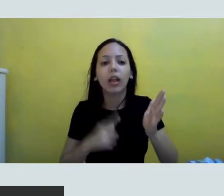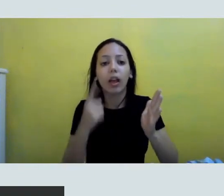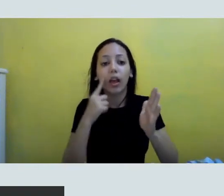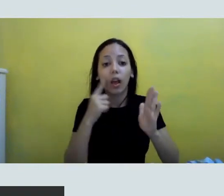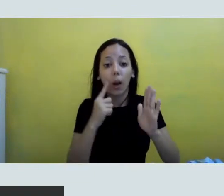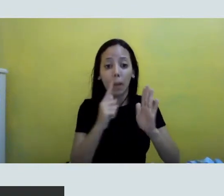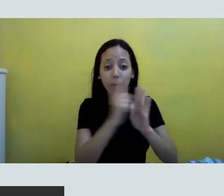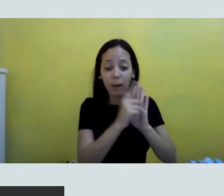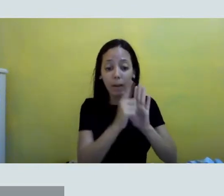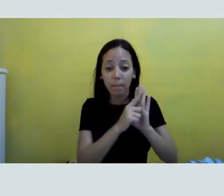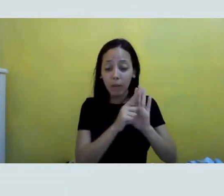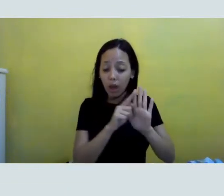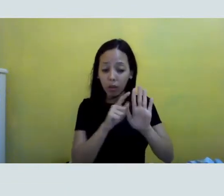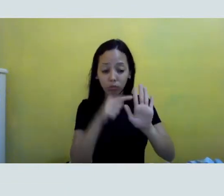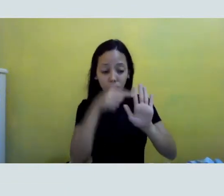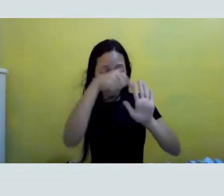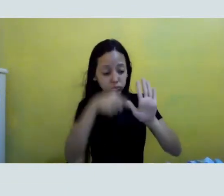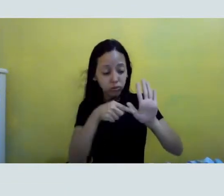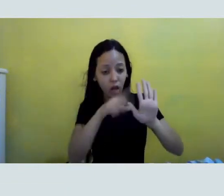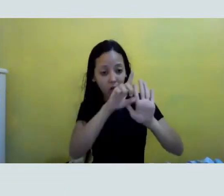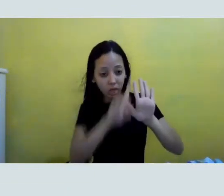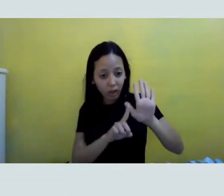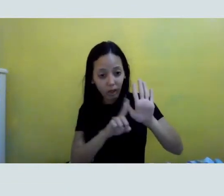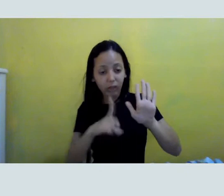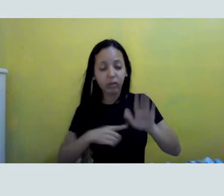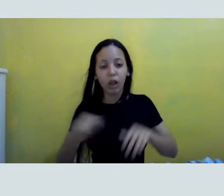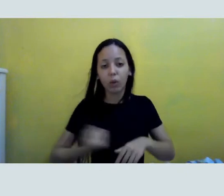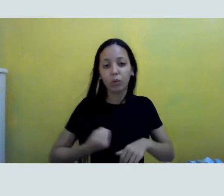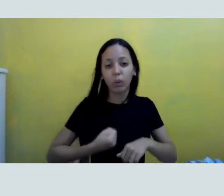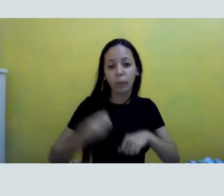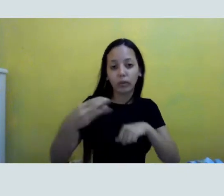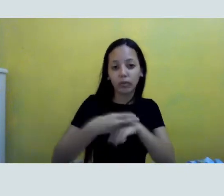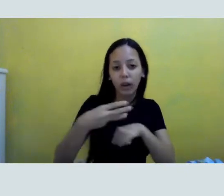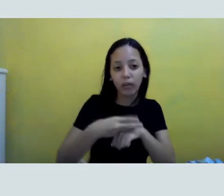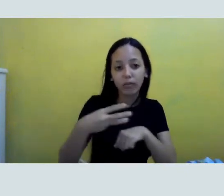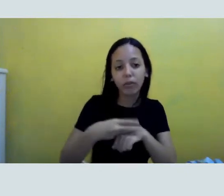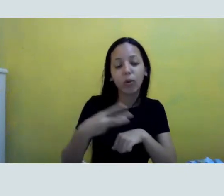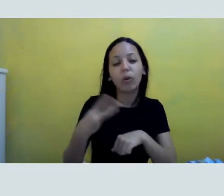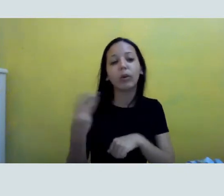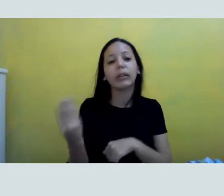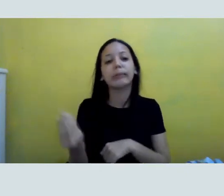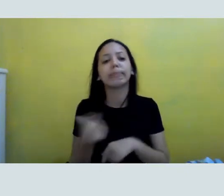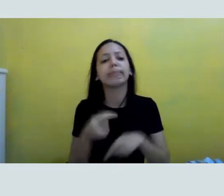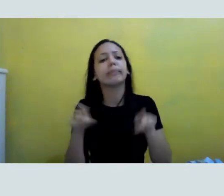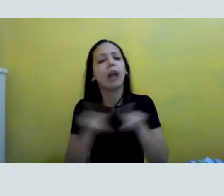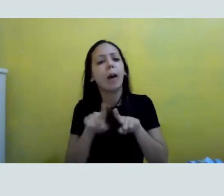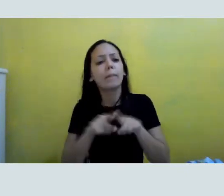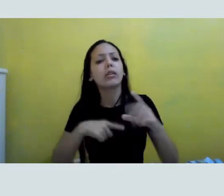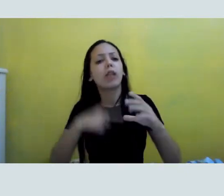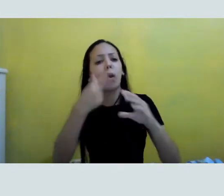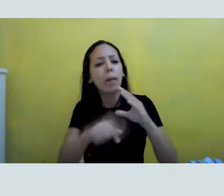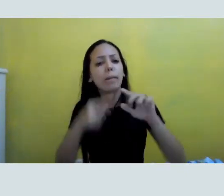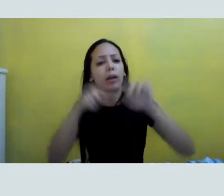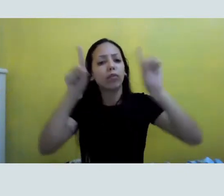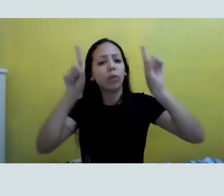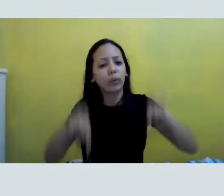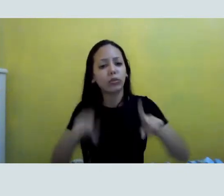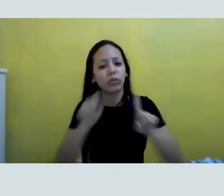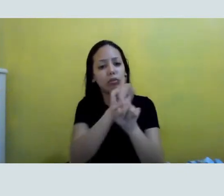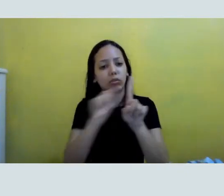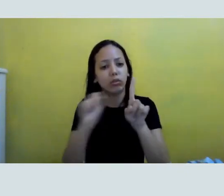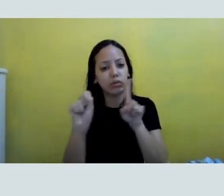direito inferior, tem telefone, meu telefone do WhatsApp, tem o e-mail do projeto de Sociologia